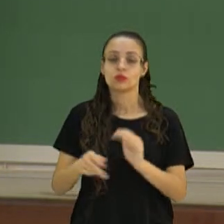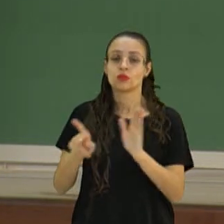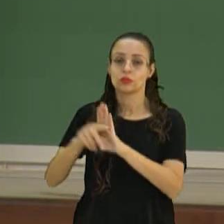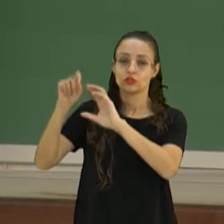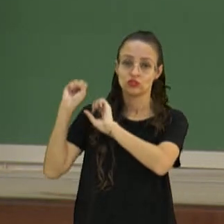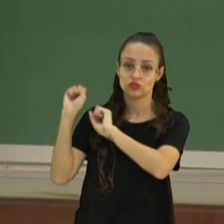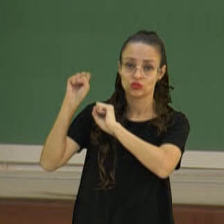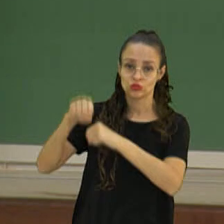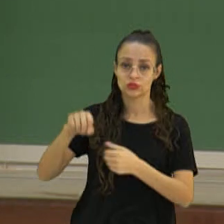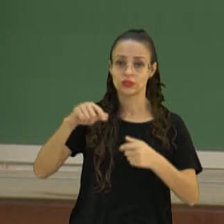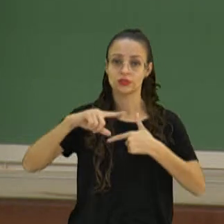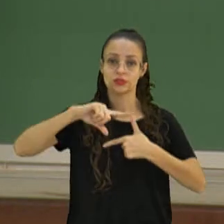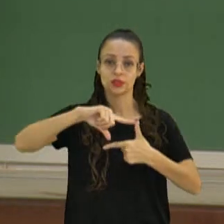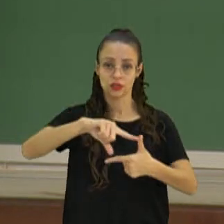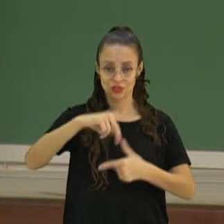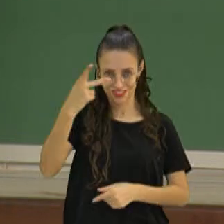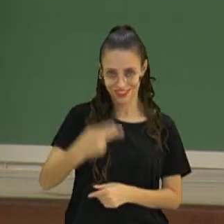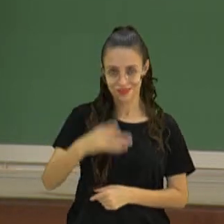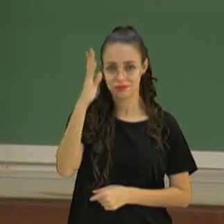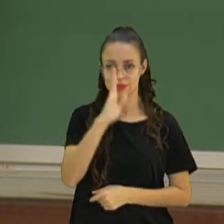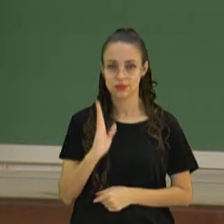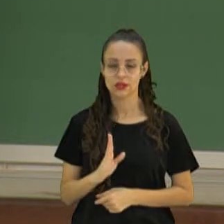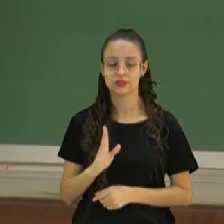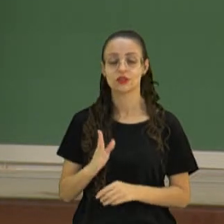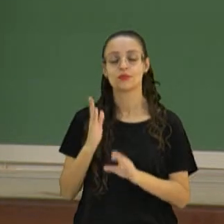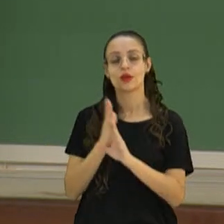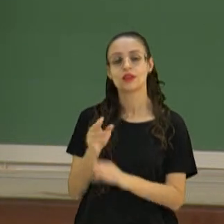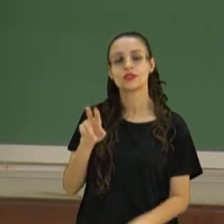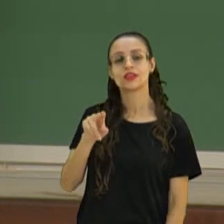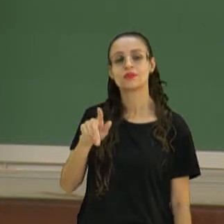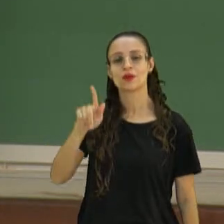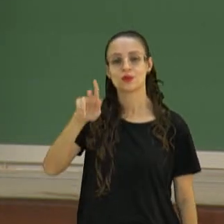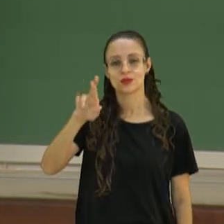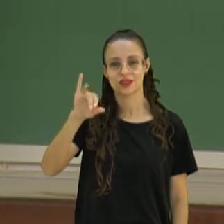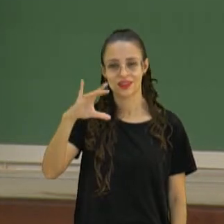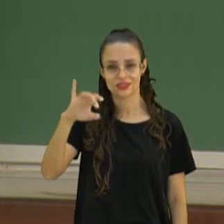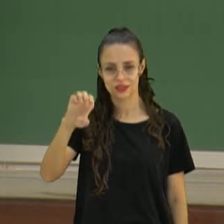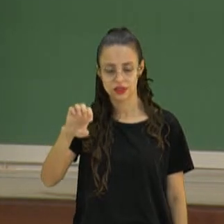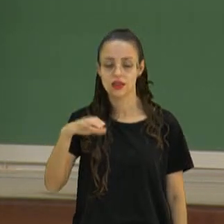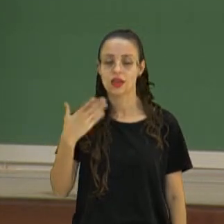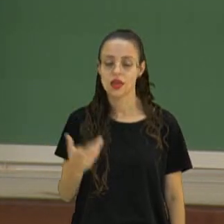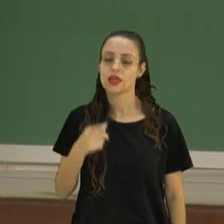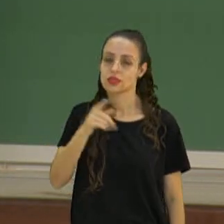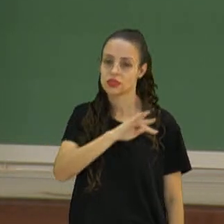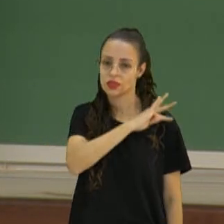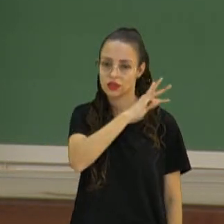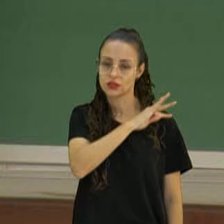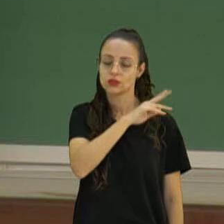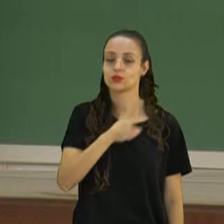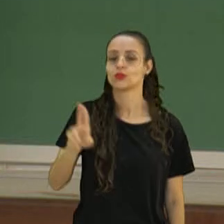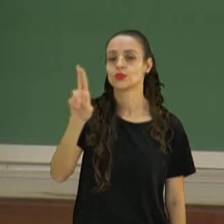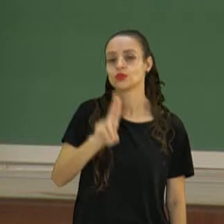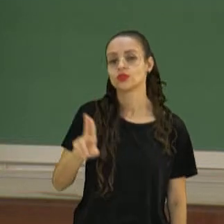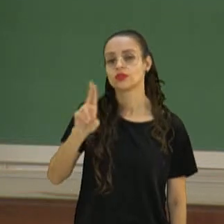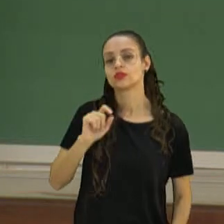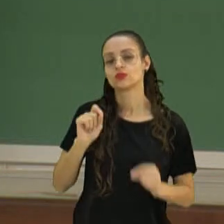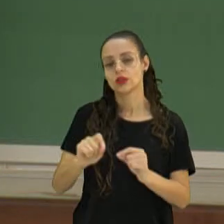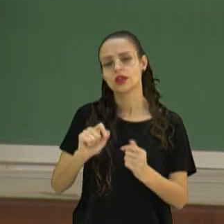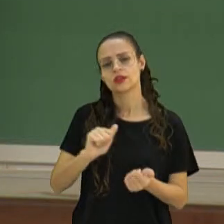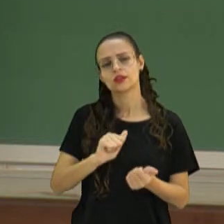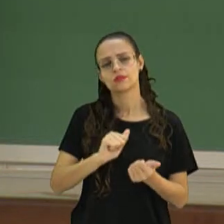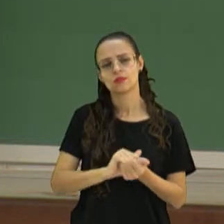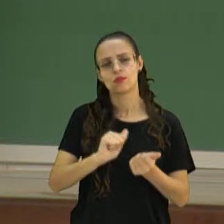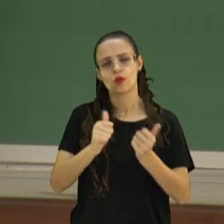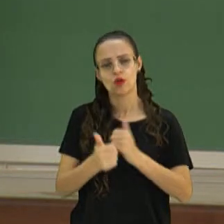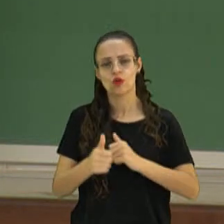né? Então, o jiu-jitsu brasileiro, pelos irmãos Gracie, lá criado pelos irmãos Gracie, é uma técnica que utiliza, foi modificada,